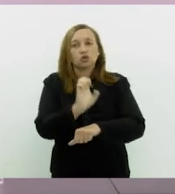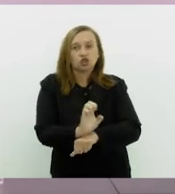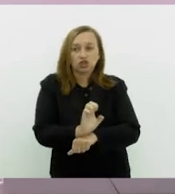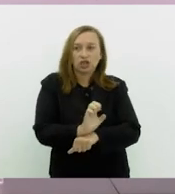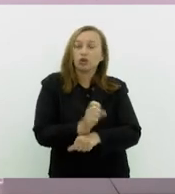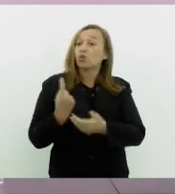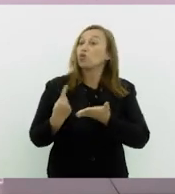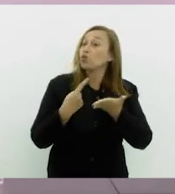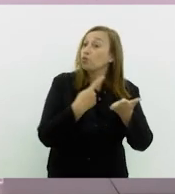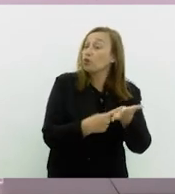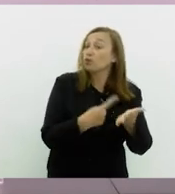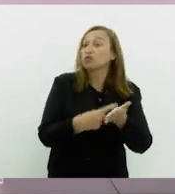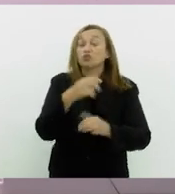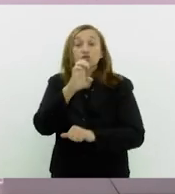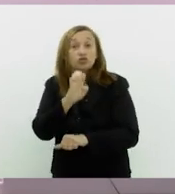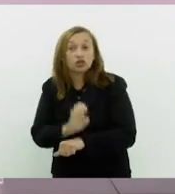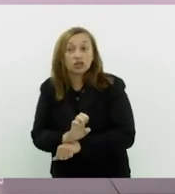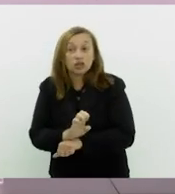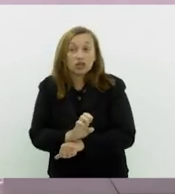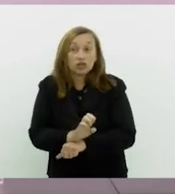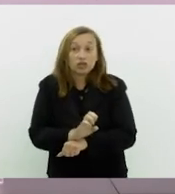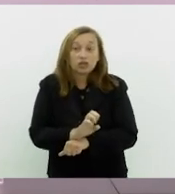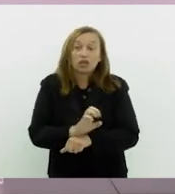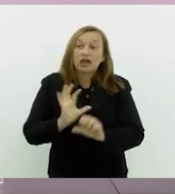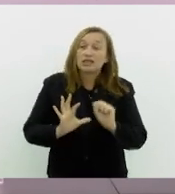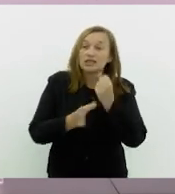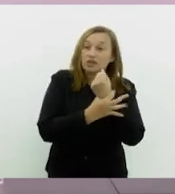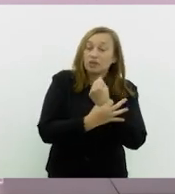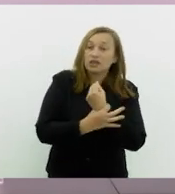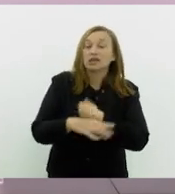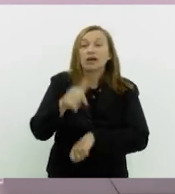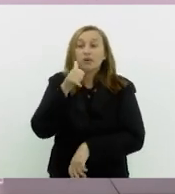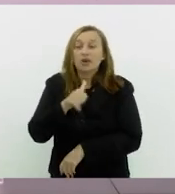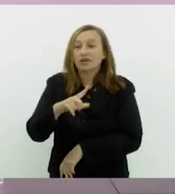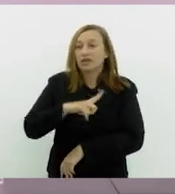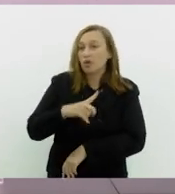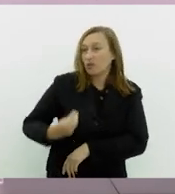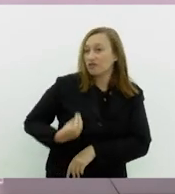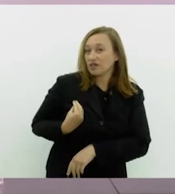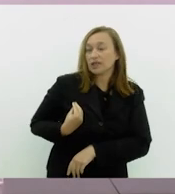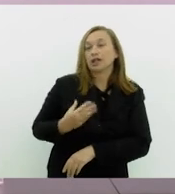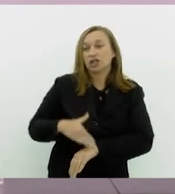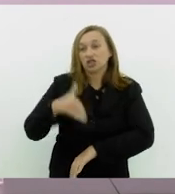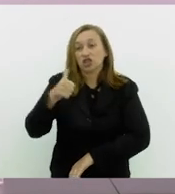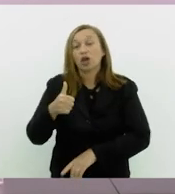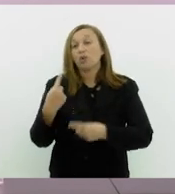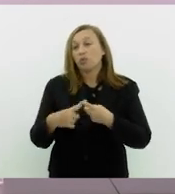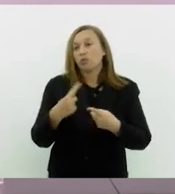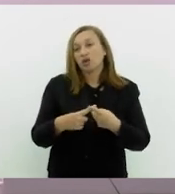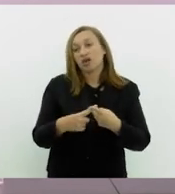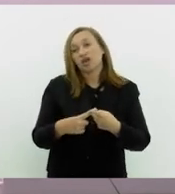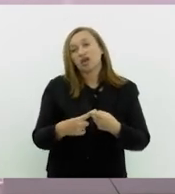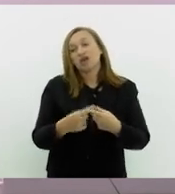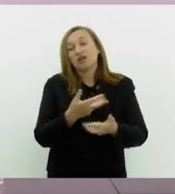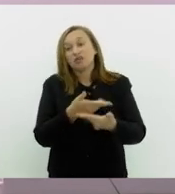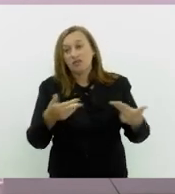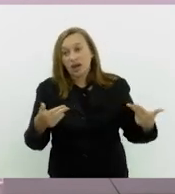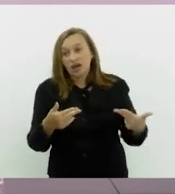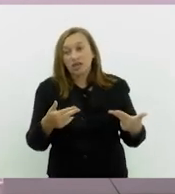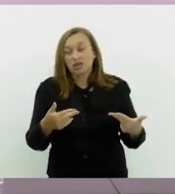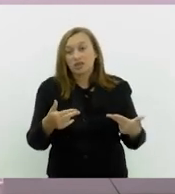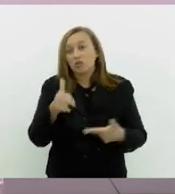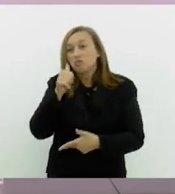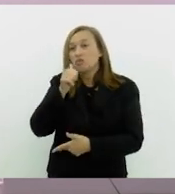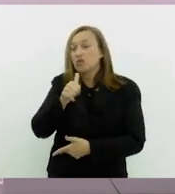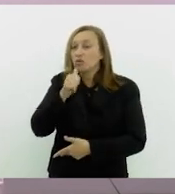o compromisso do Estado em garantir que essas mulheres tenham uma vida digna, porque a maioria são mulheres